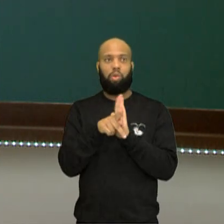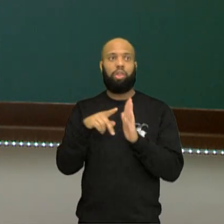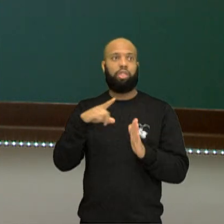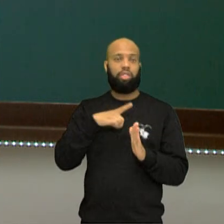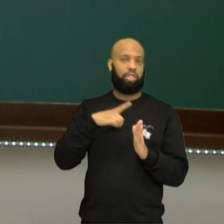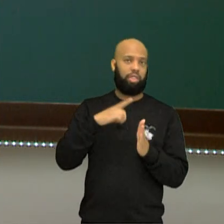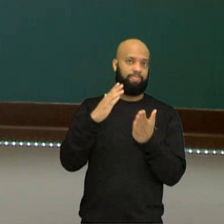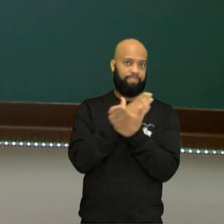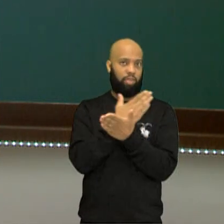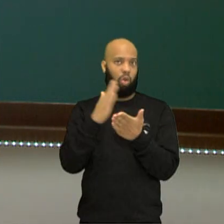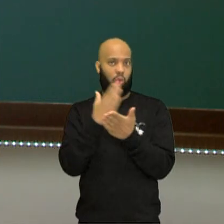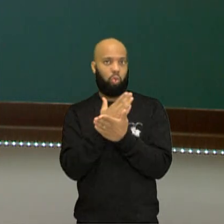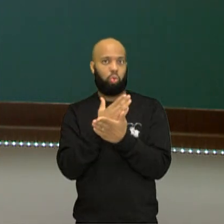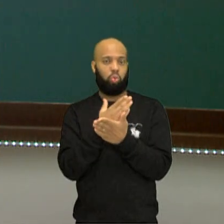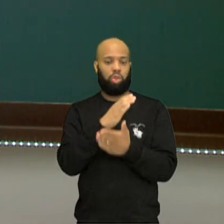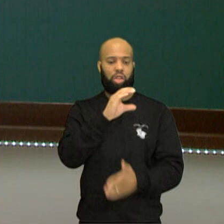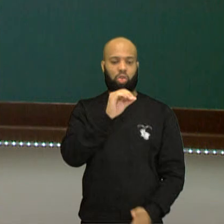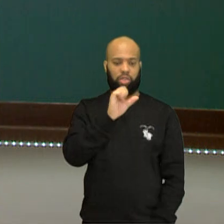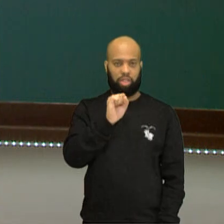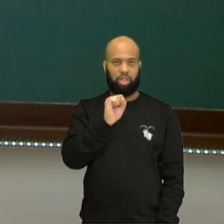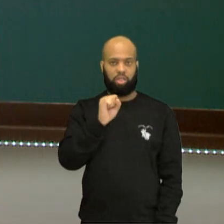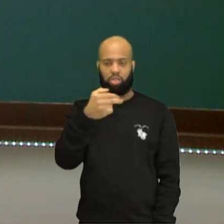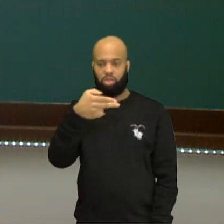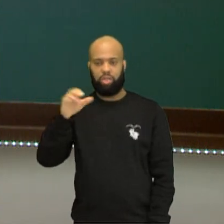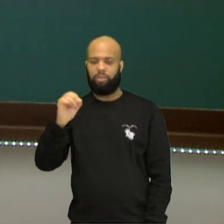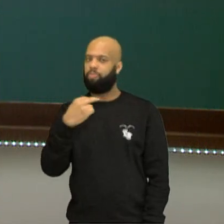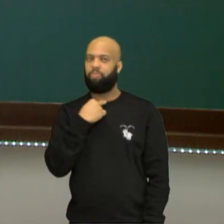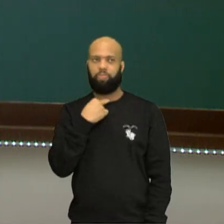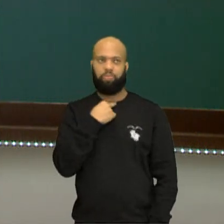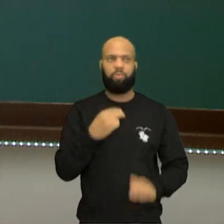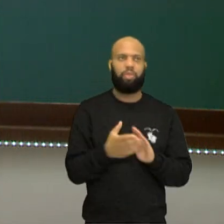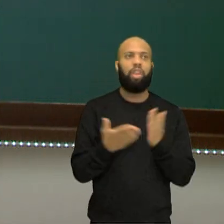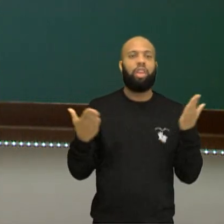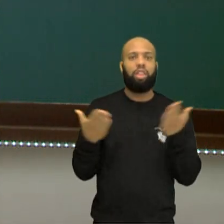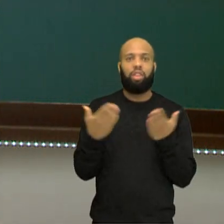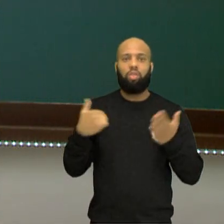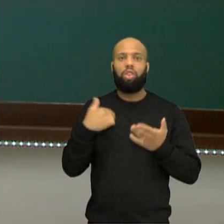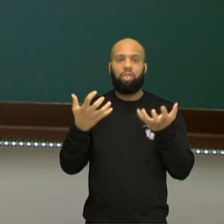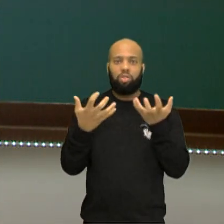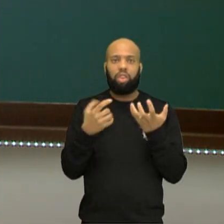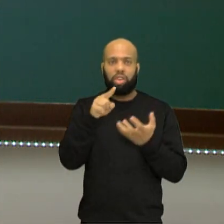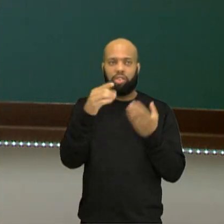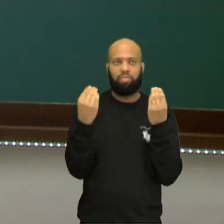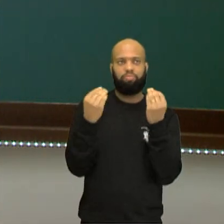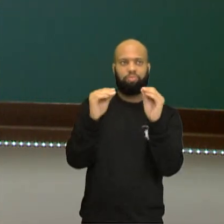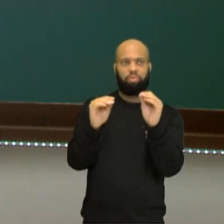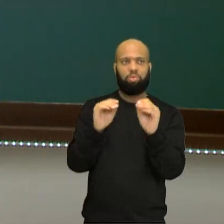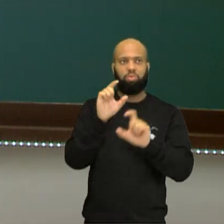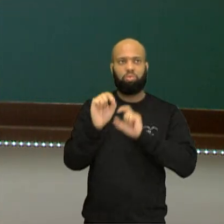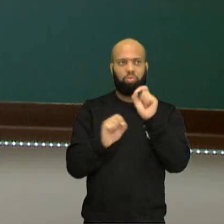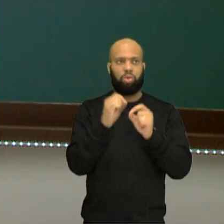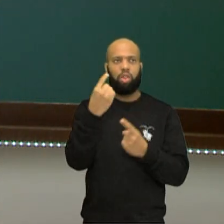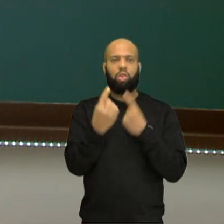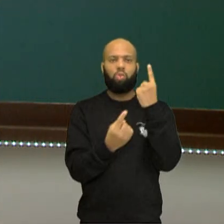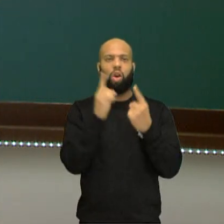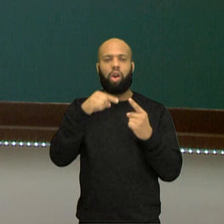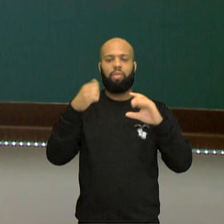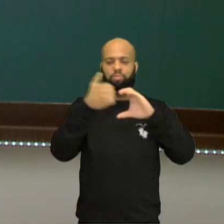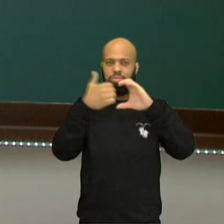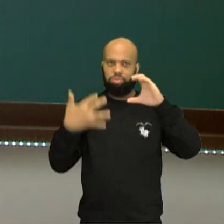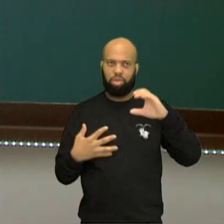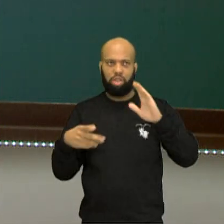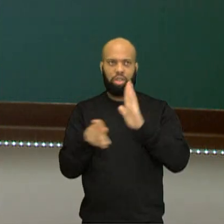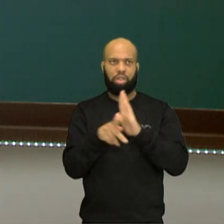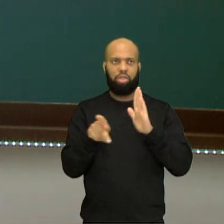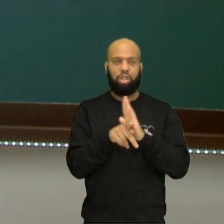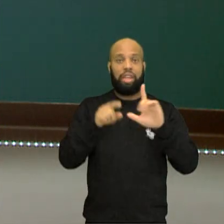têm o cosseno igual a zero, tá bom? Então, com isso, eu quero que vocês coloquem para mim quais são as características